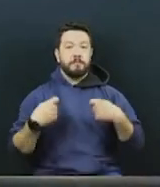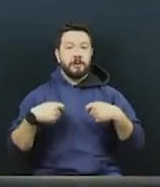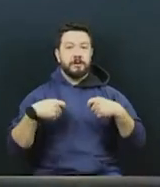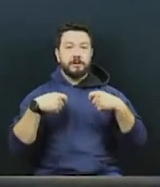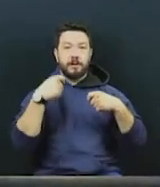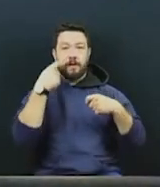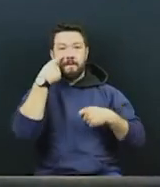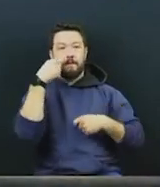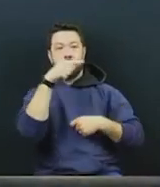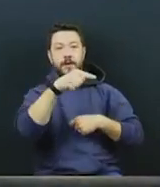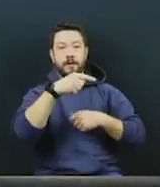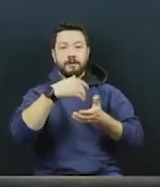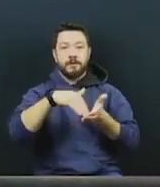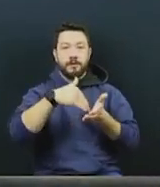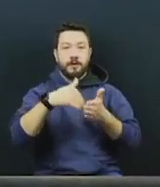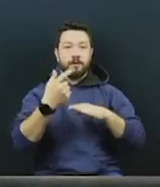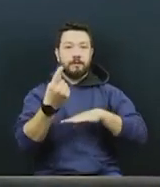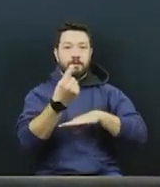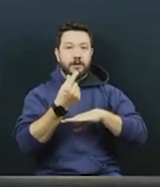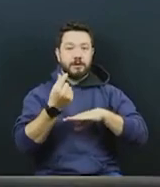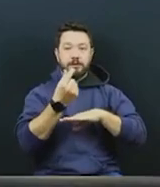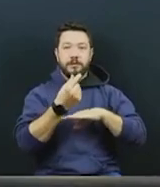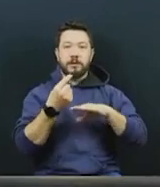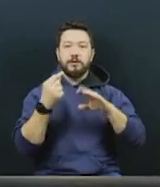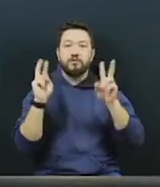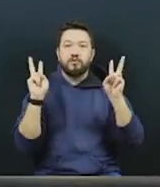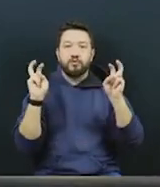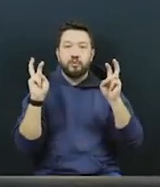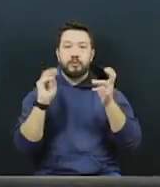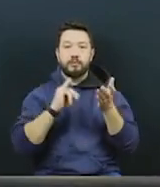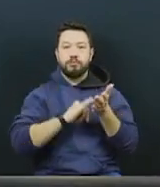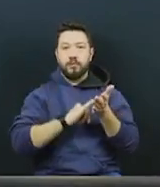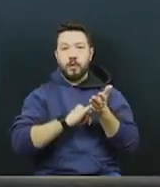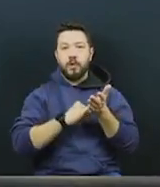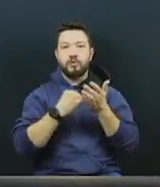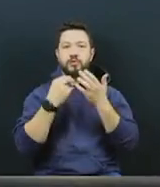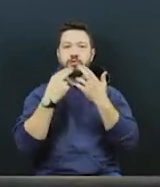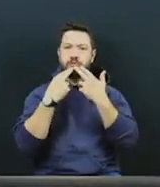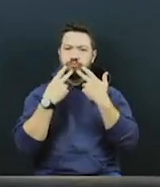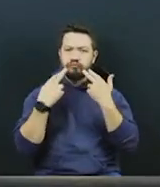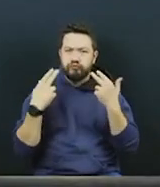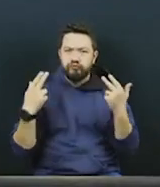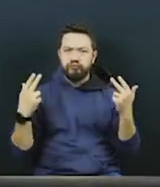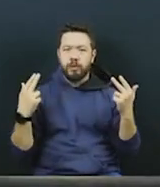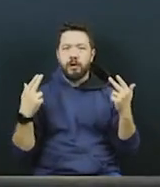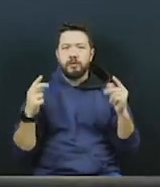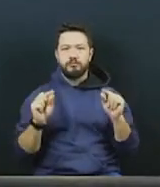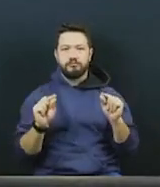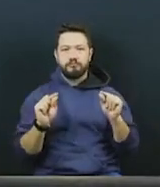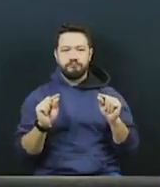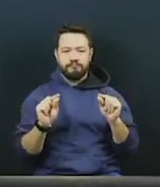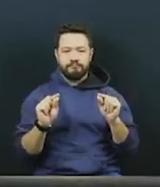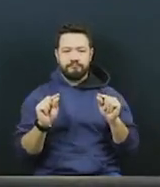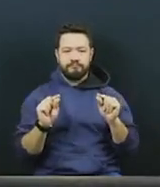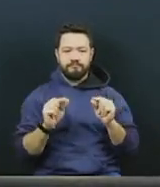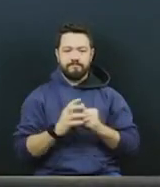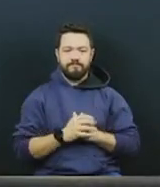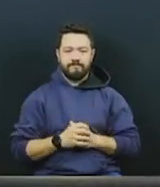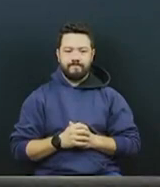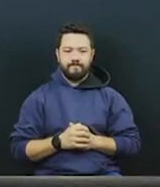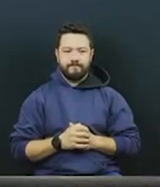na cobrança dos tributos, para tentar otimizar essas cobranças, para que o município possa arrecadar de forma satisfatória.